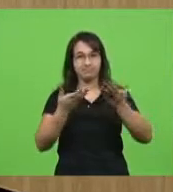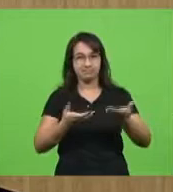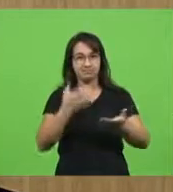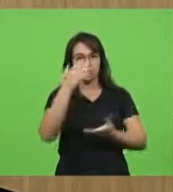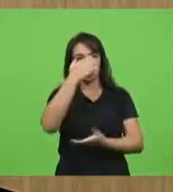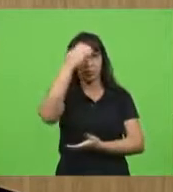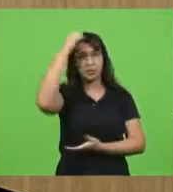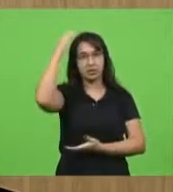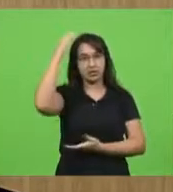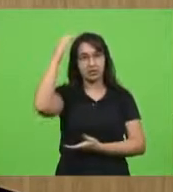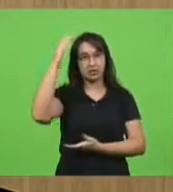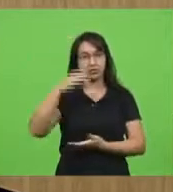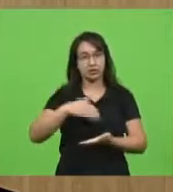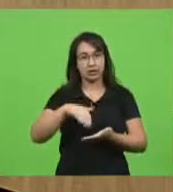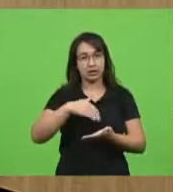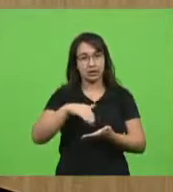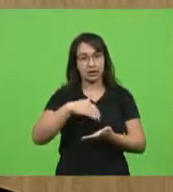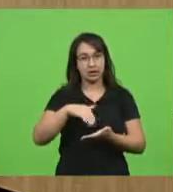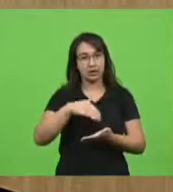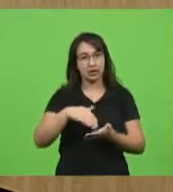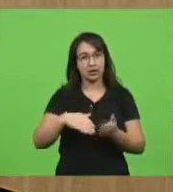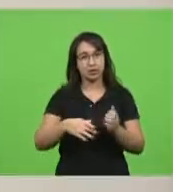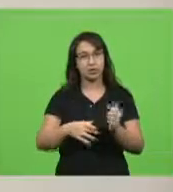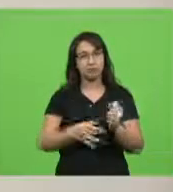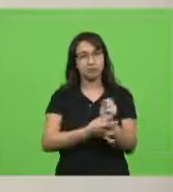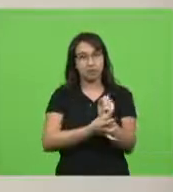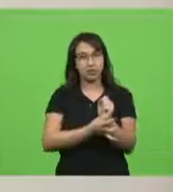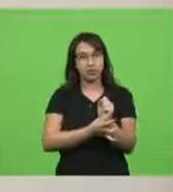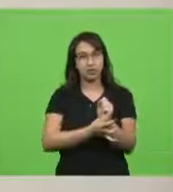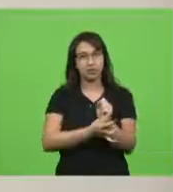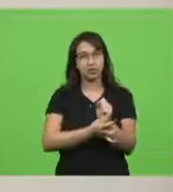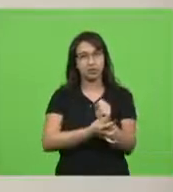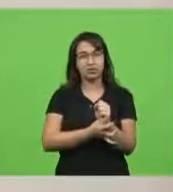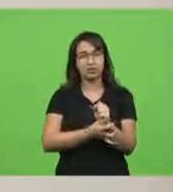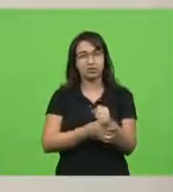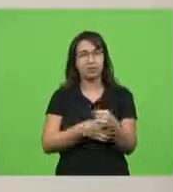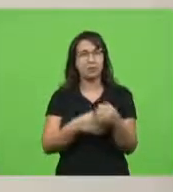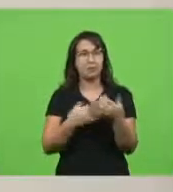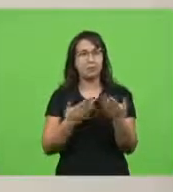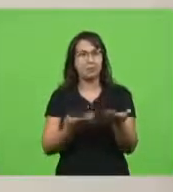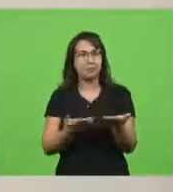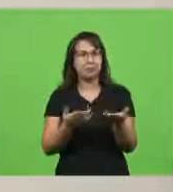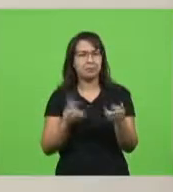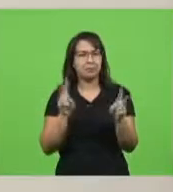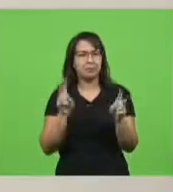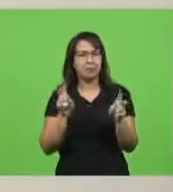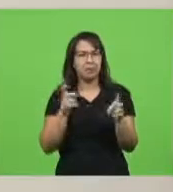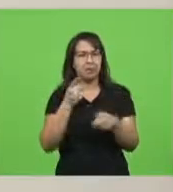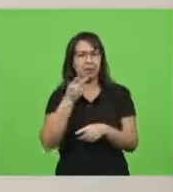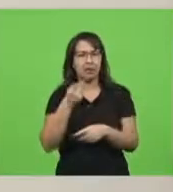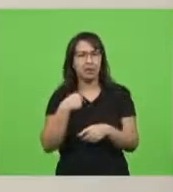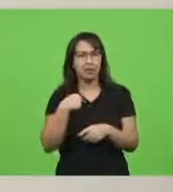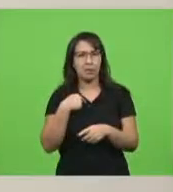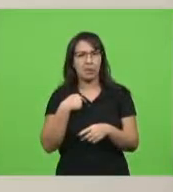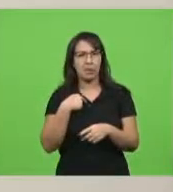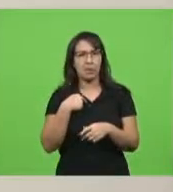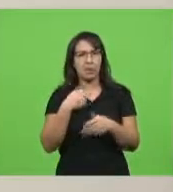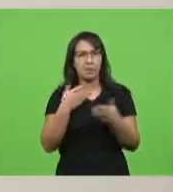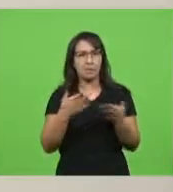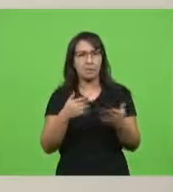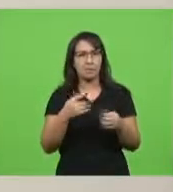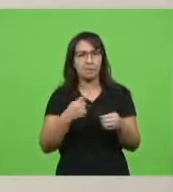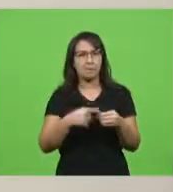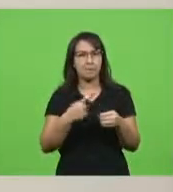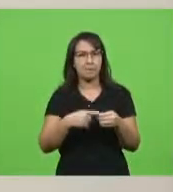secretário da Segurança, e quero fazer uma colocação. Eu resido na cidade de Curitibanos. Nós temos